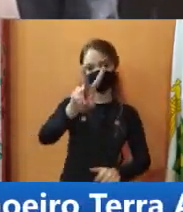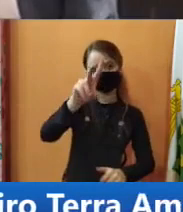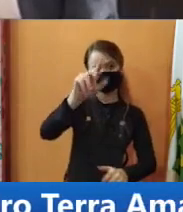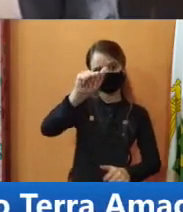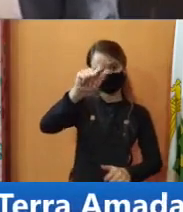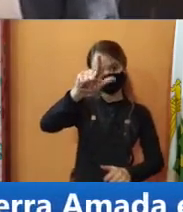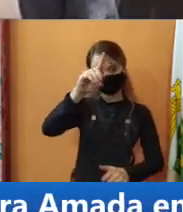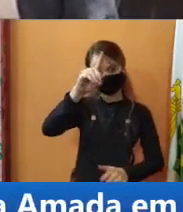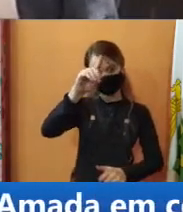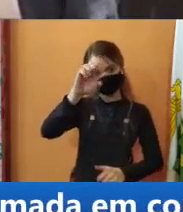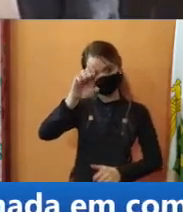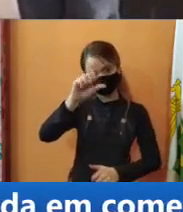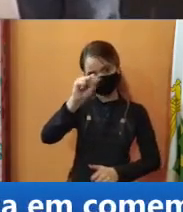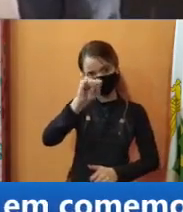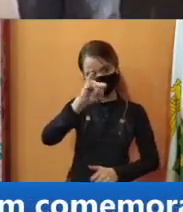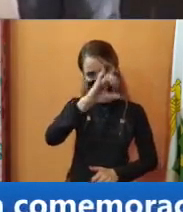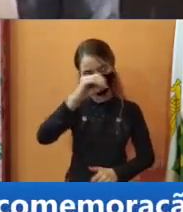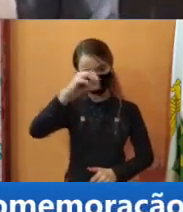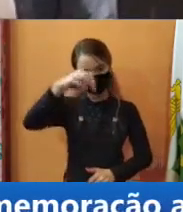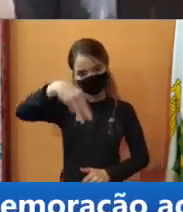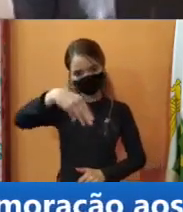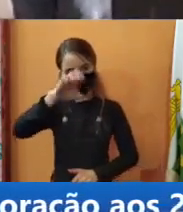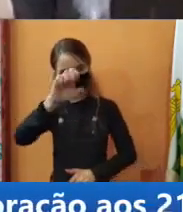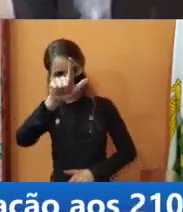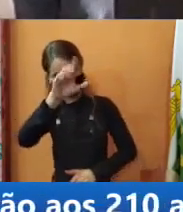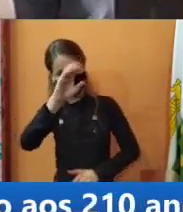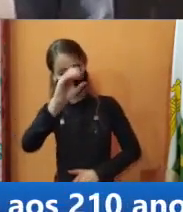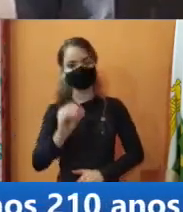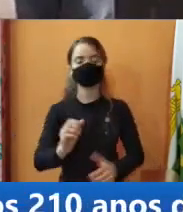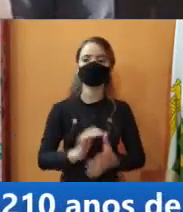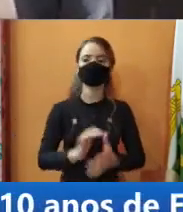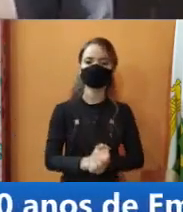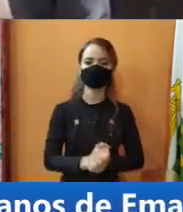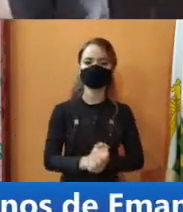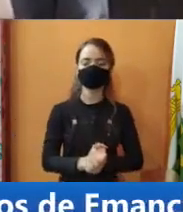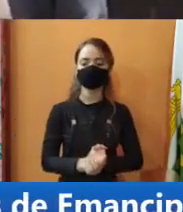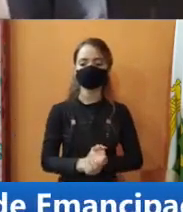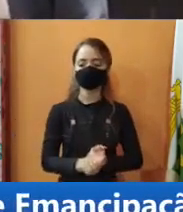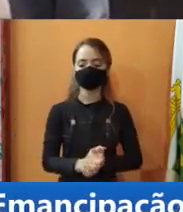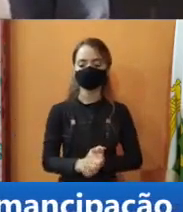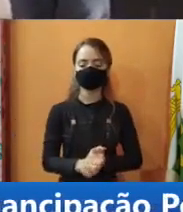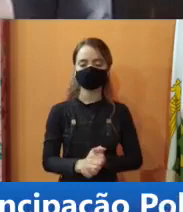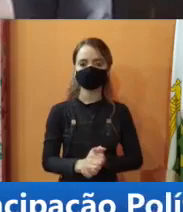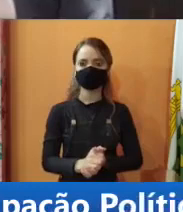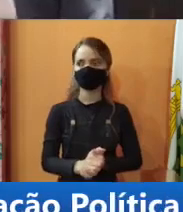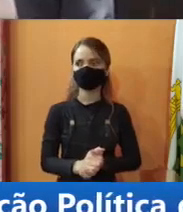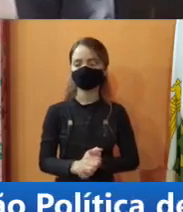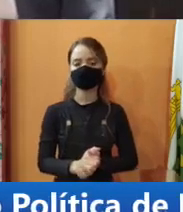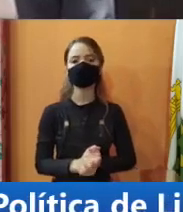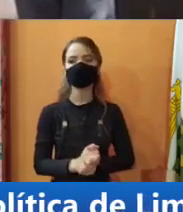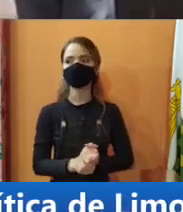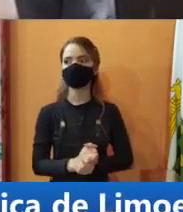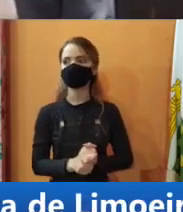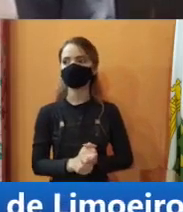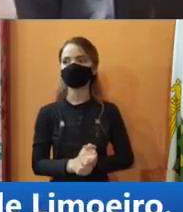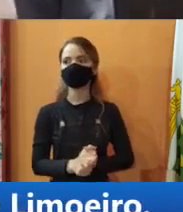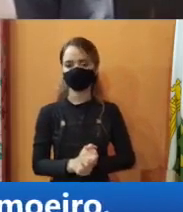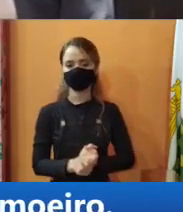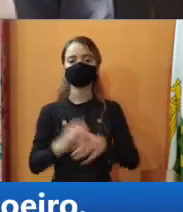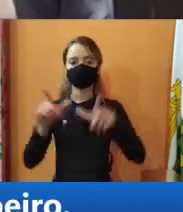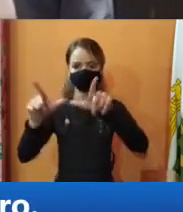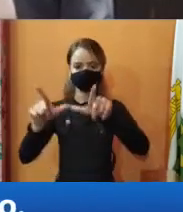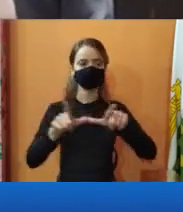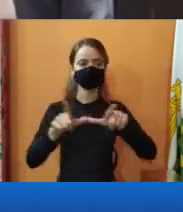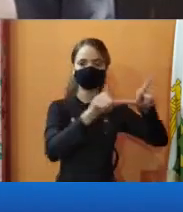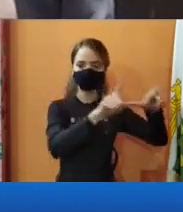cá, grande artista. Cadê Valdésio? E eu até hoje não conhecia Valdésio, rapaz. É a primeira vez que eu estou encontrando esse rapaz.